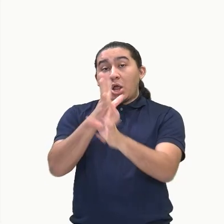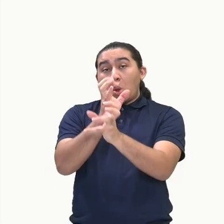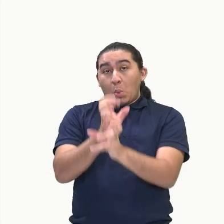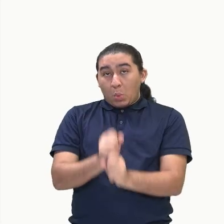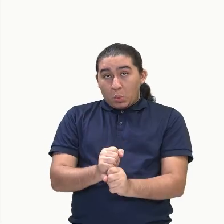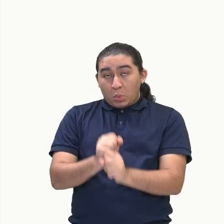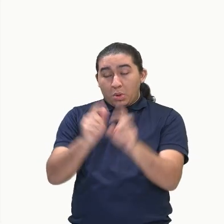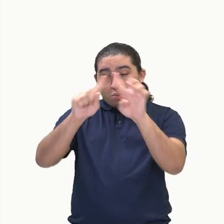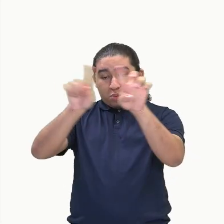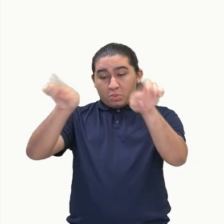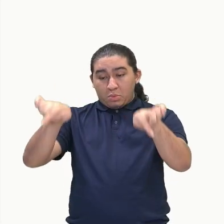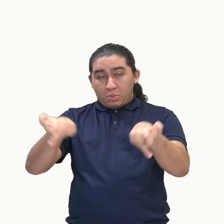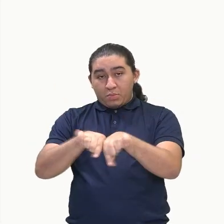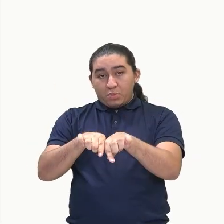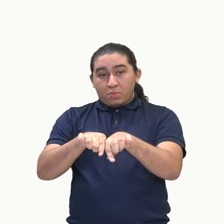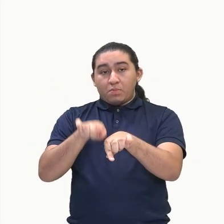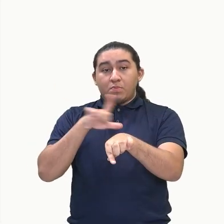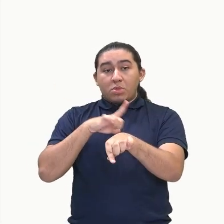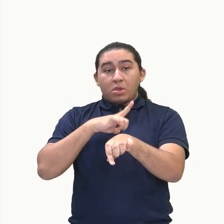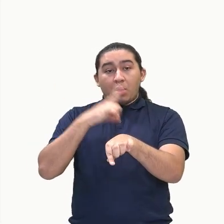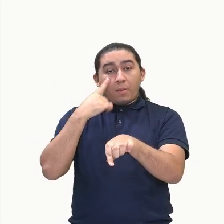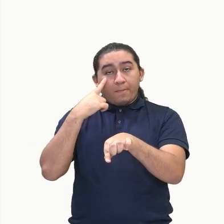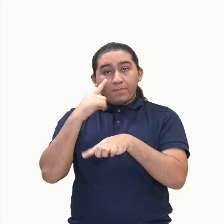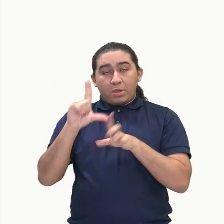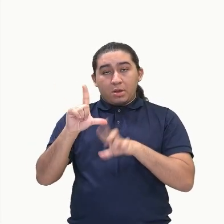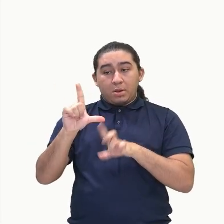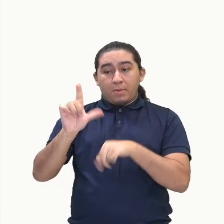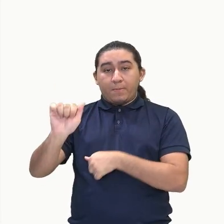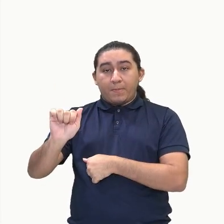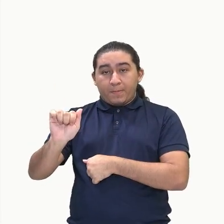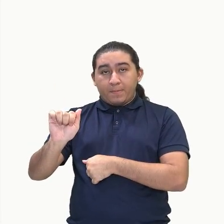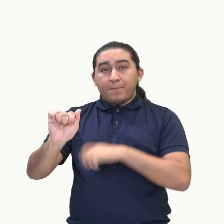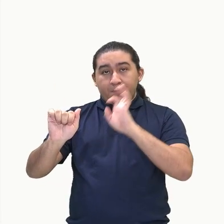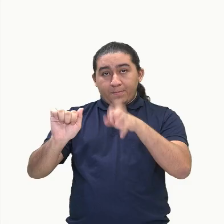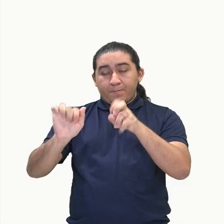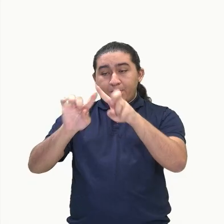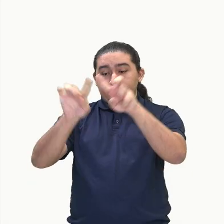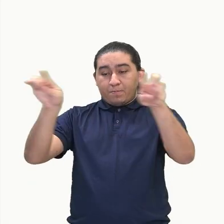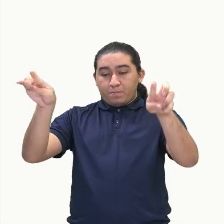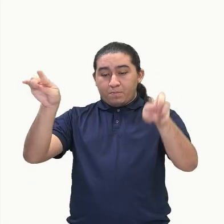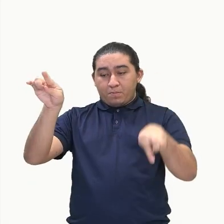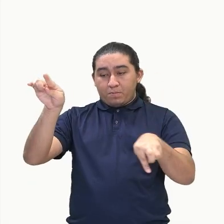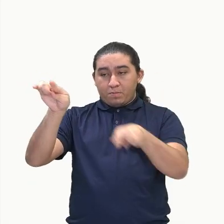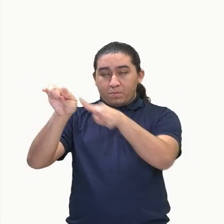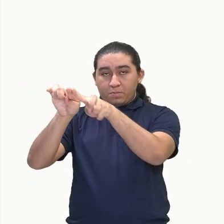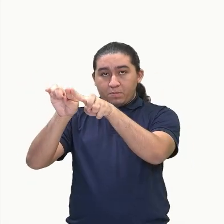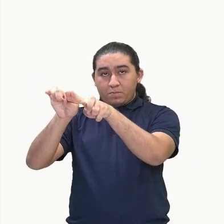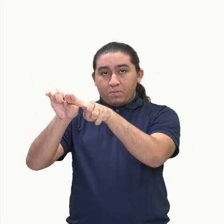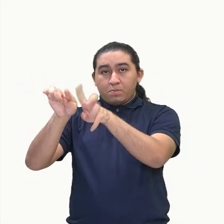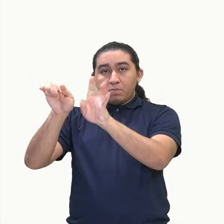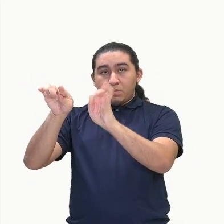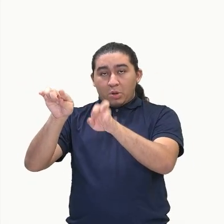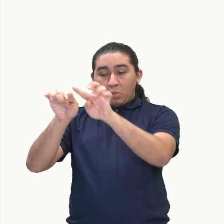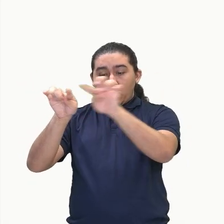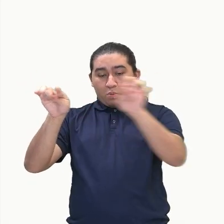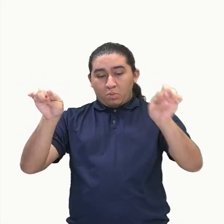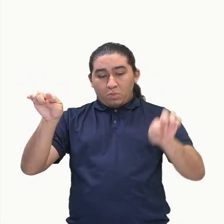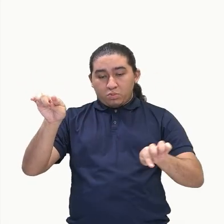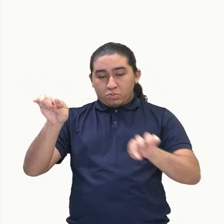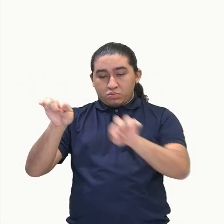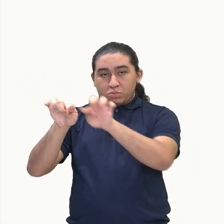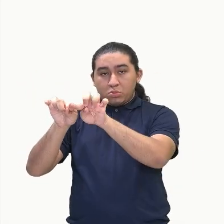polígonos abaixo. Então, eu tenho aqui um triângulo, certo? Tenho um triângulo e aí eu